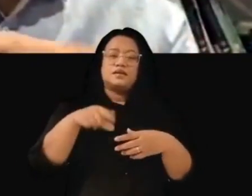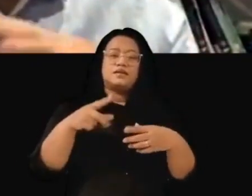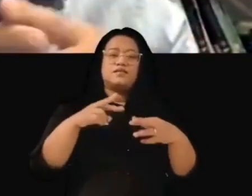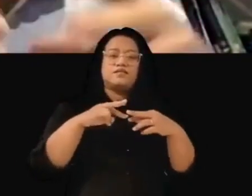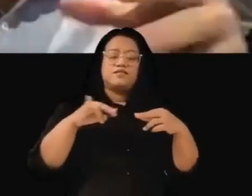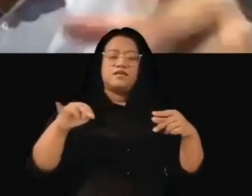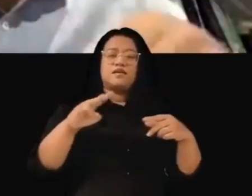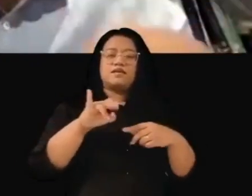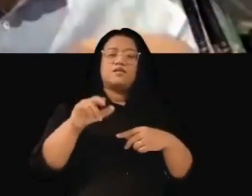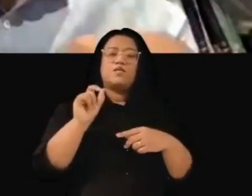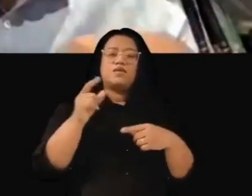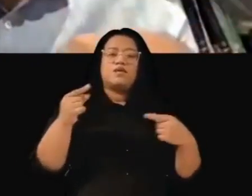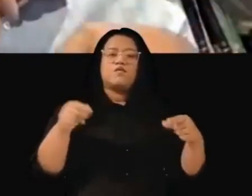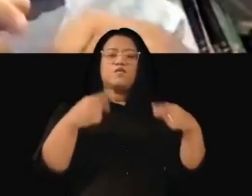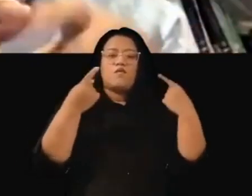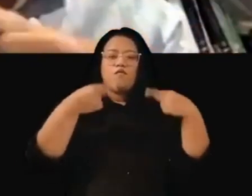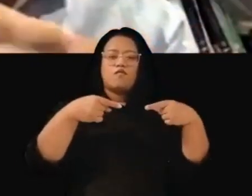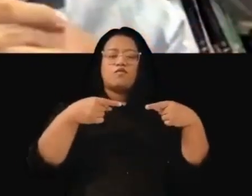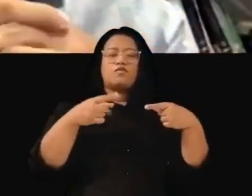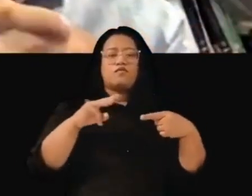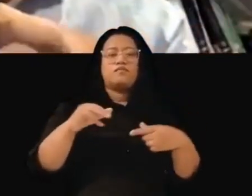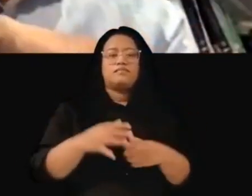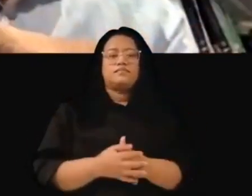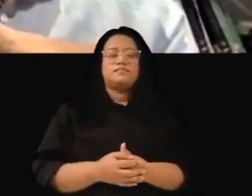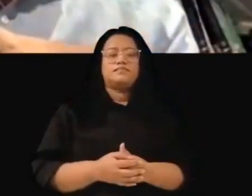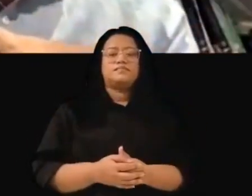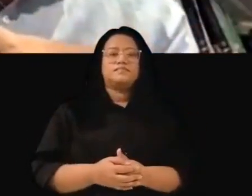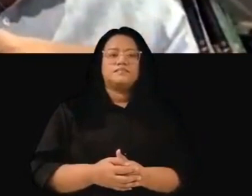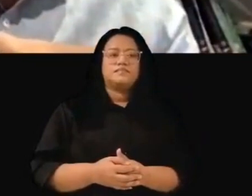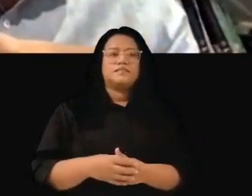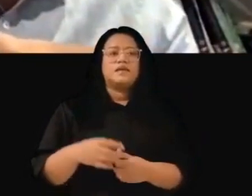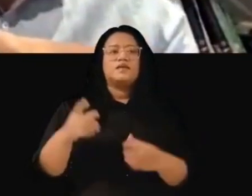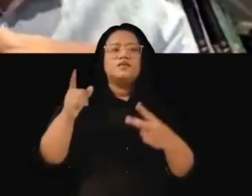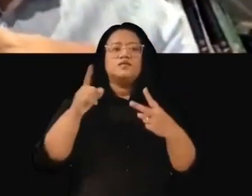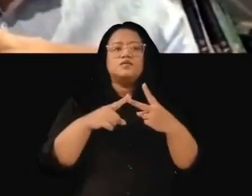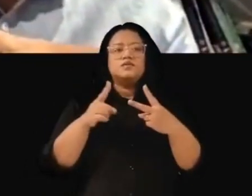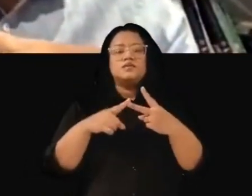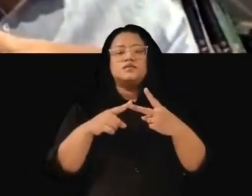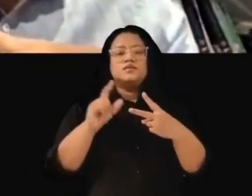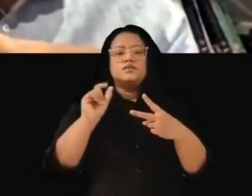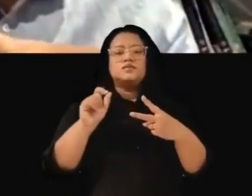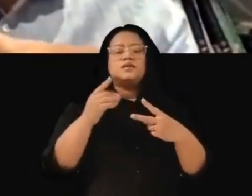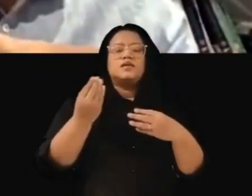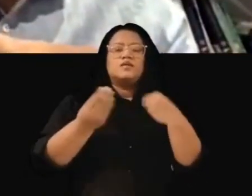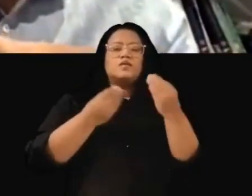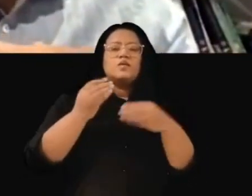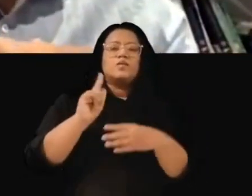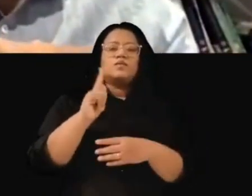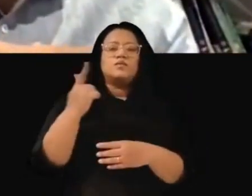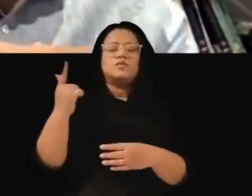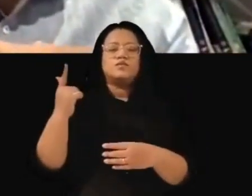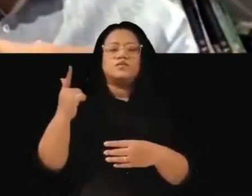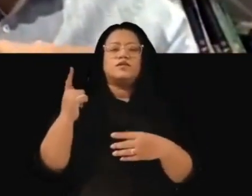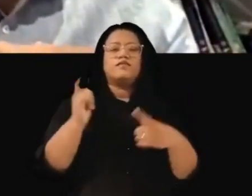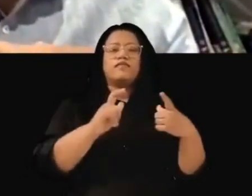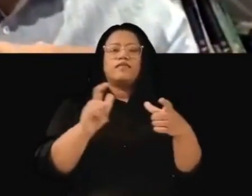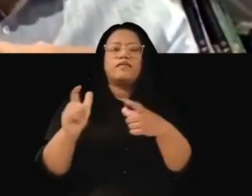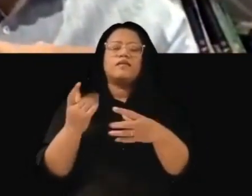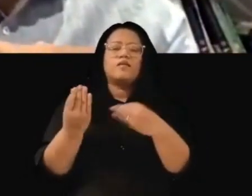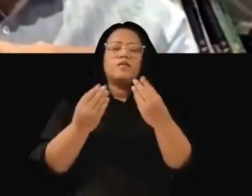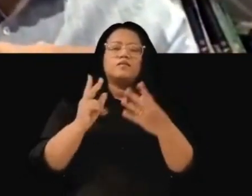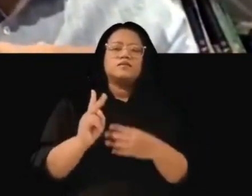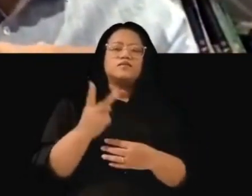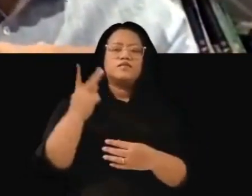originárias. O segundo aspecto que eu queria comentar com os senhores e senhoras é de que modo essa condição geográfica dos sistemas naturais brasileiros podem ser valorizados no